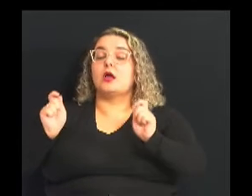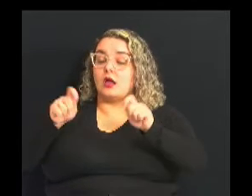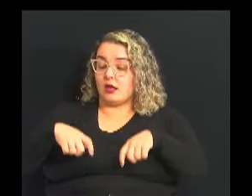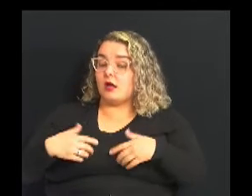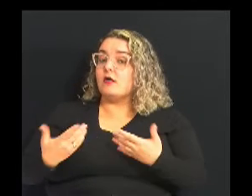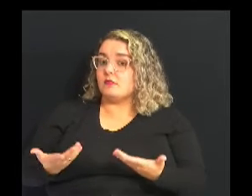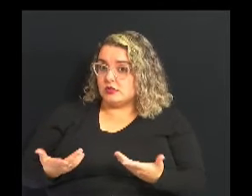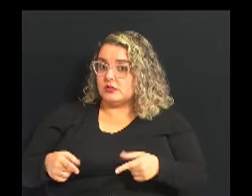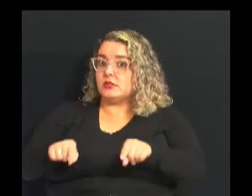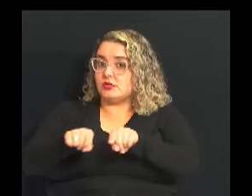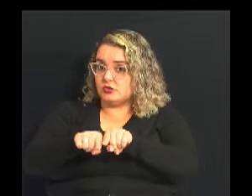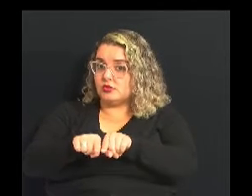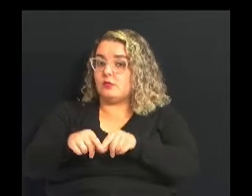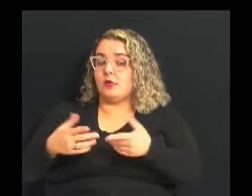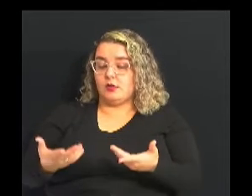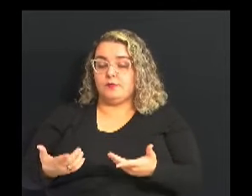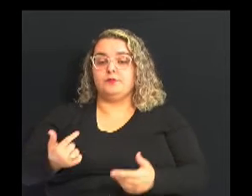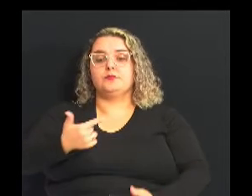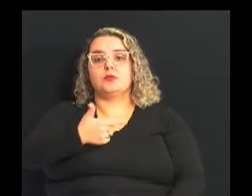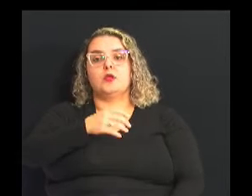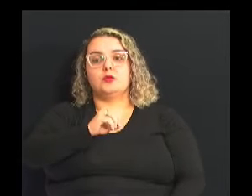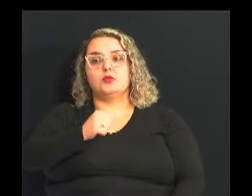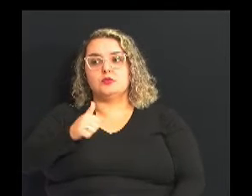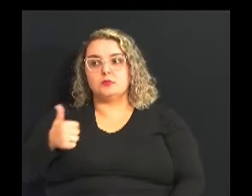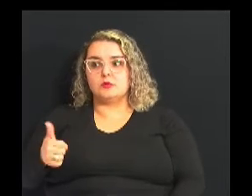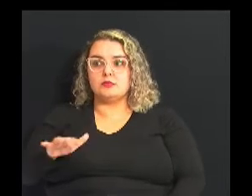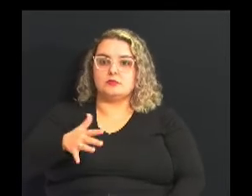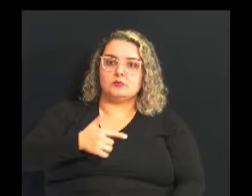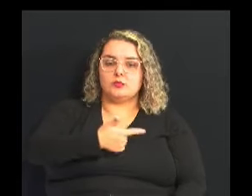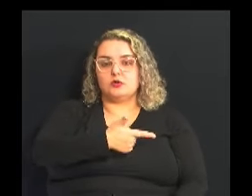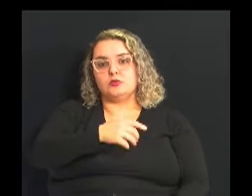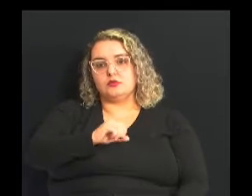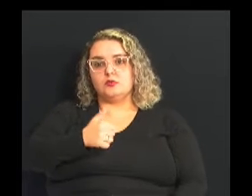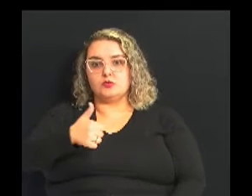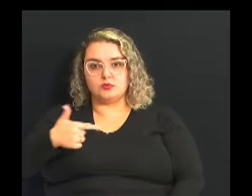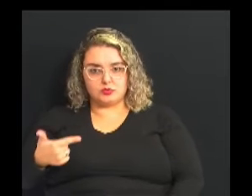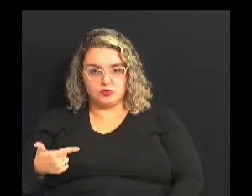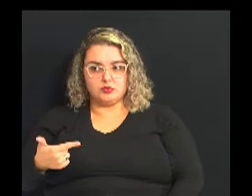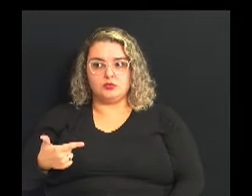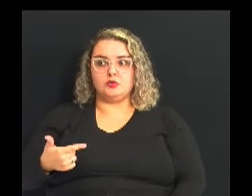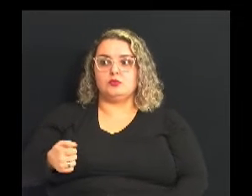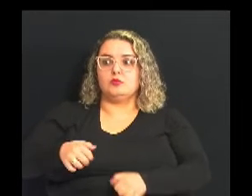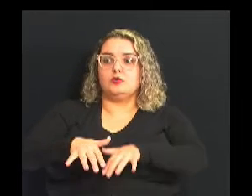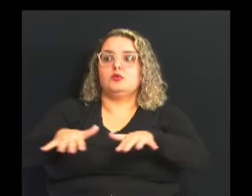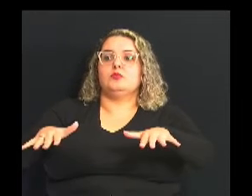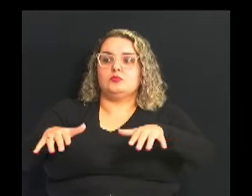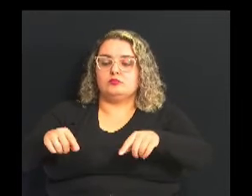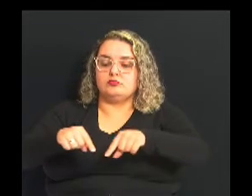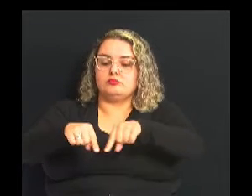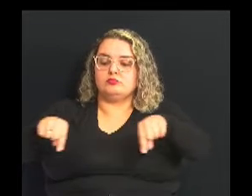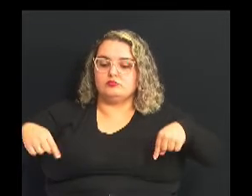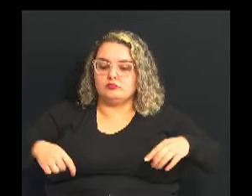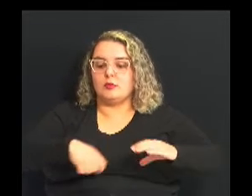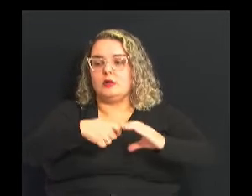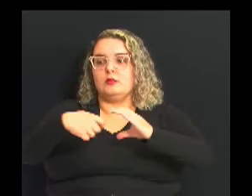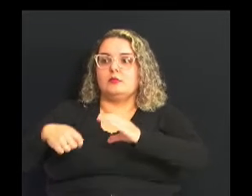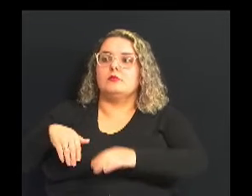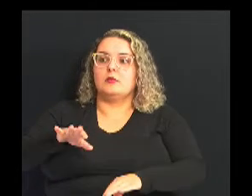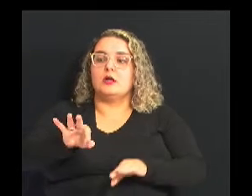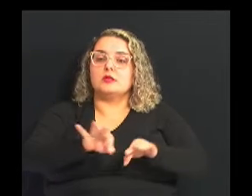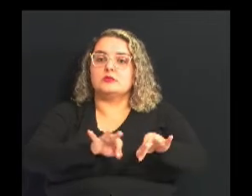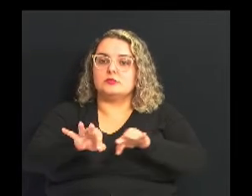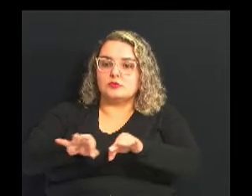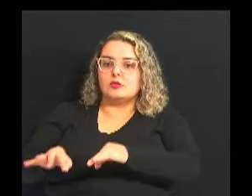inclusive. Em 2011 e 2012, começou a se ampliar os estúdios, começamos a ter mais programas na